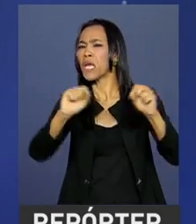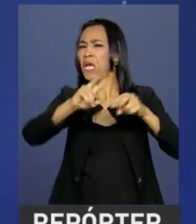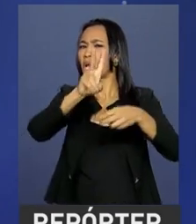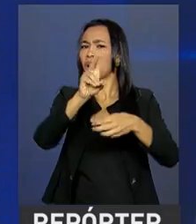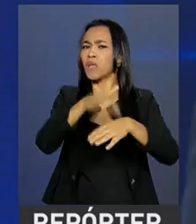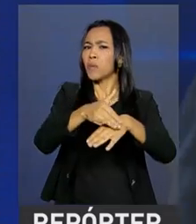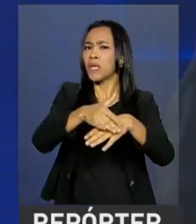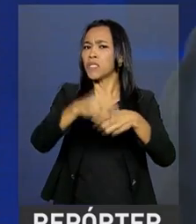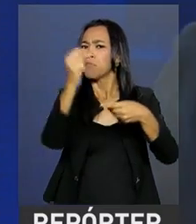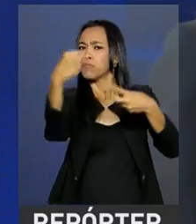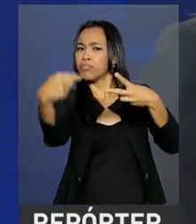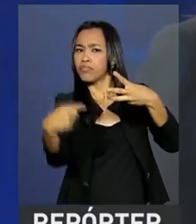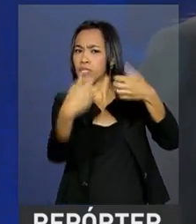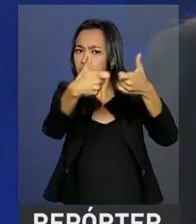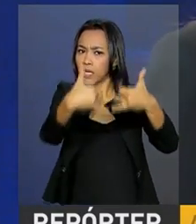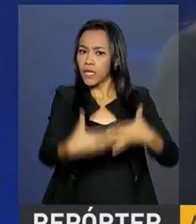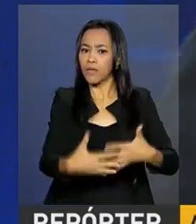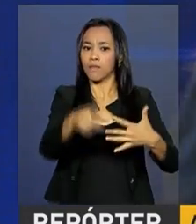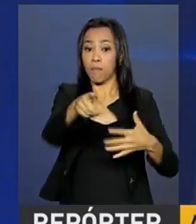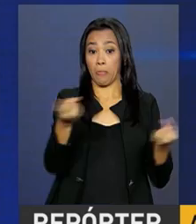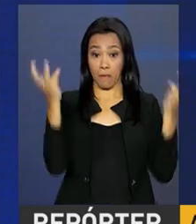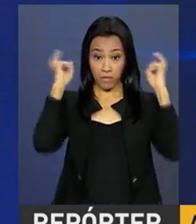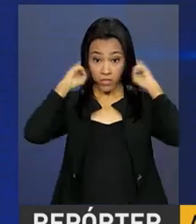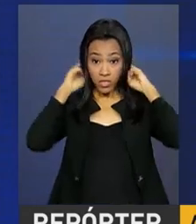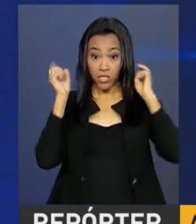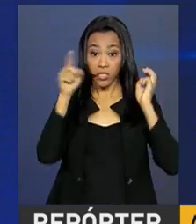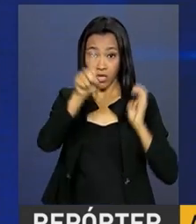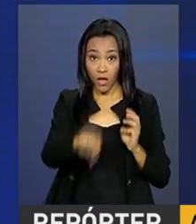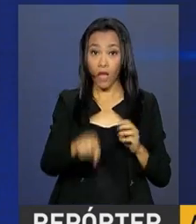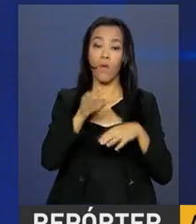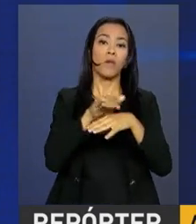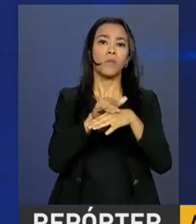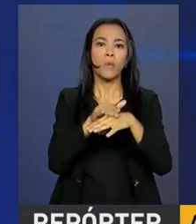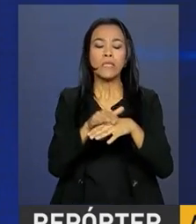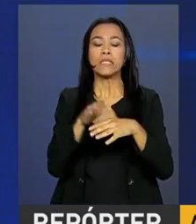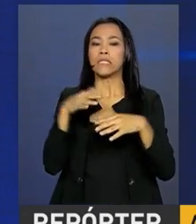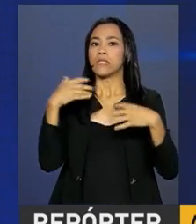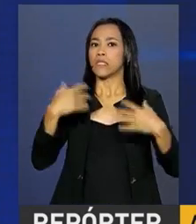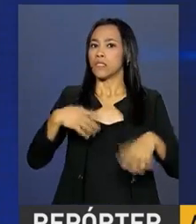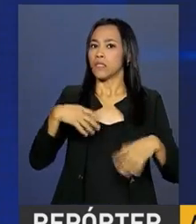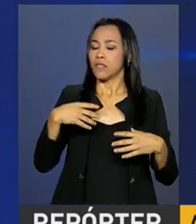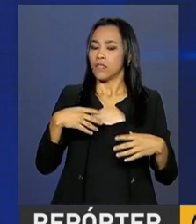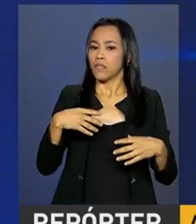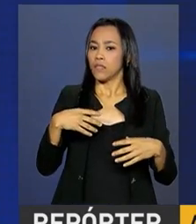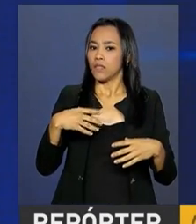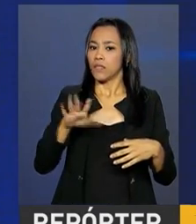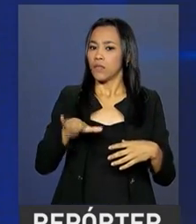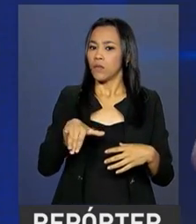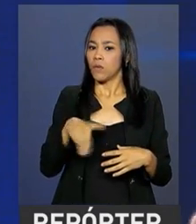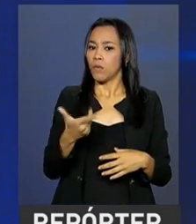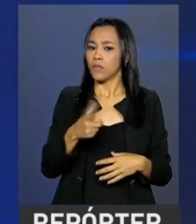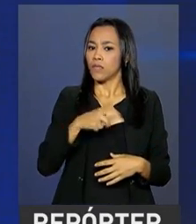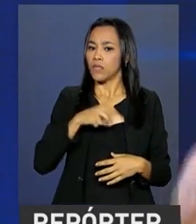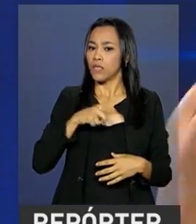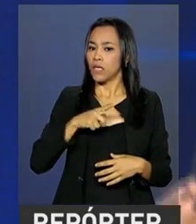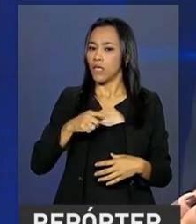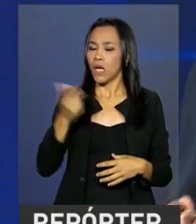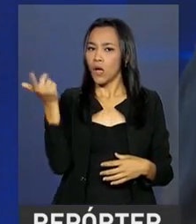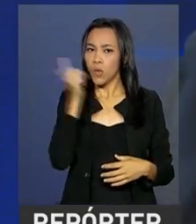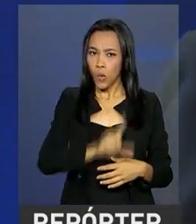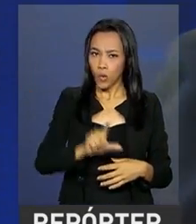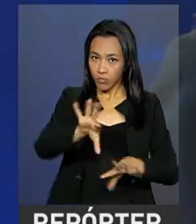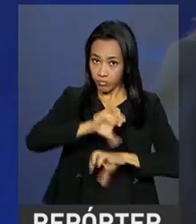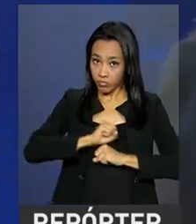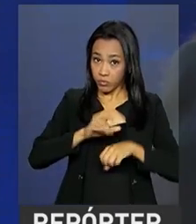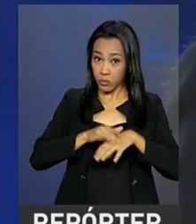minigite C A minigite é uma doença muito estigmatizante é uma doença que quando é se tem ela é grave ela pode matar